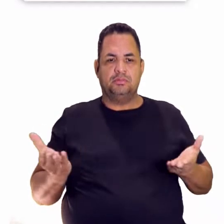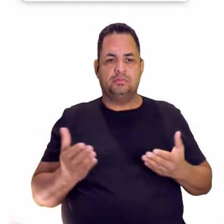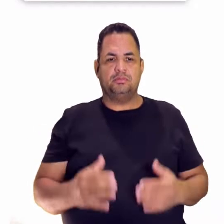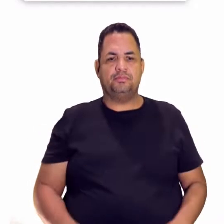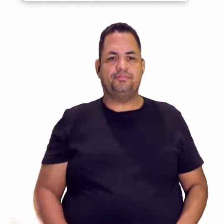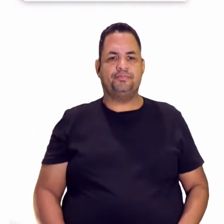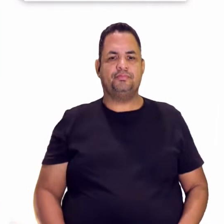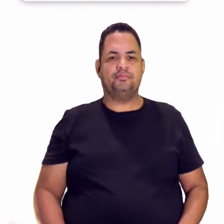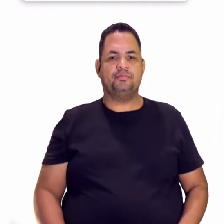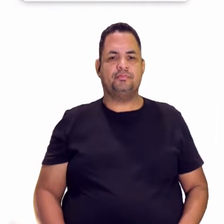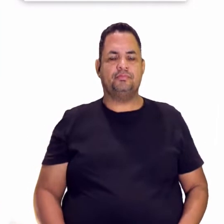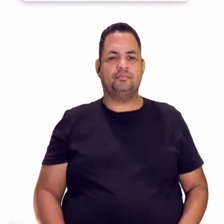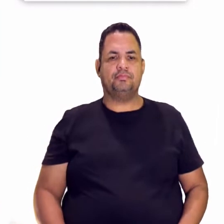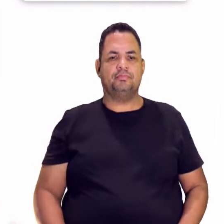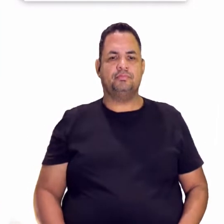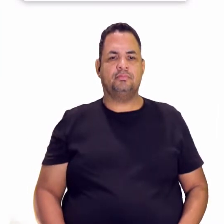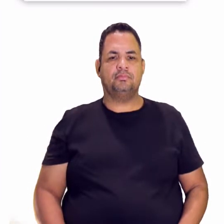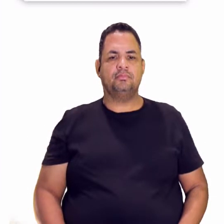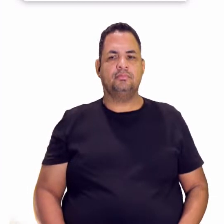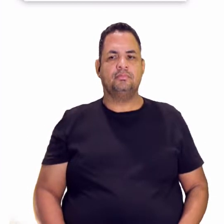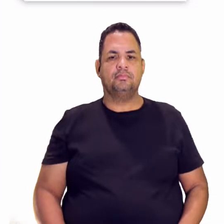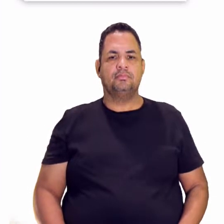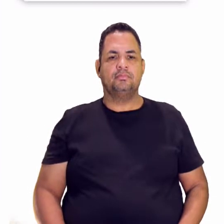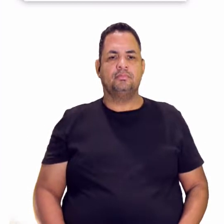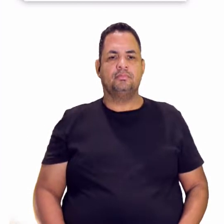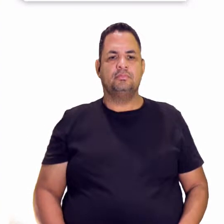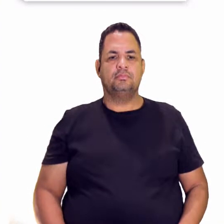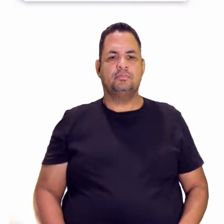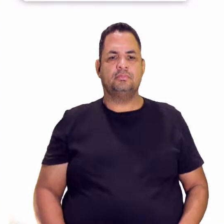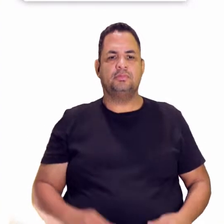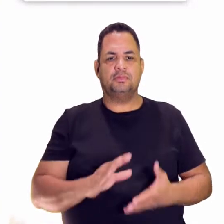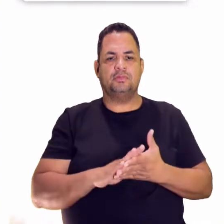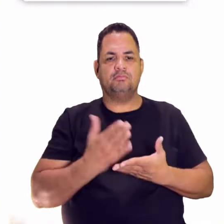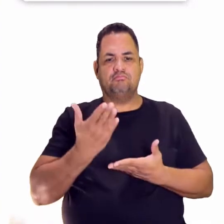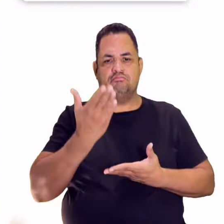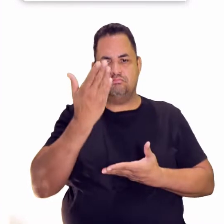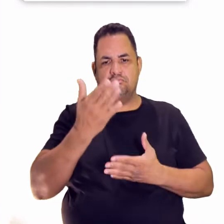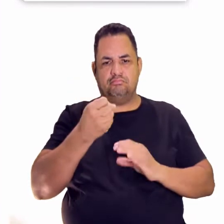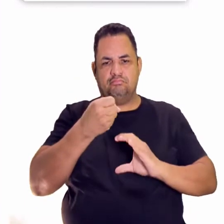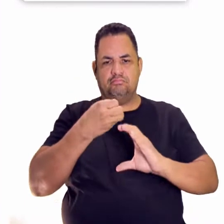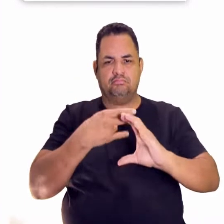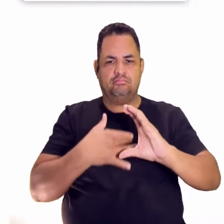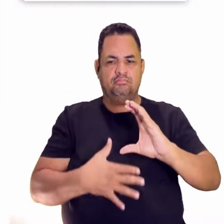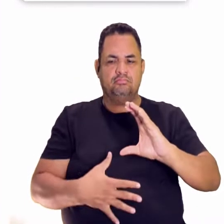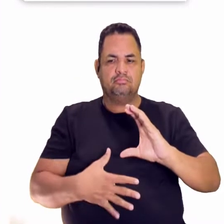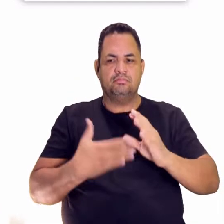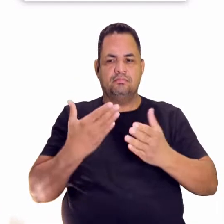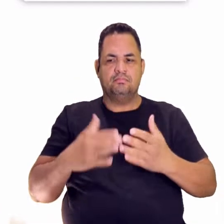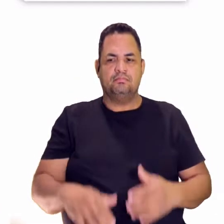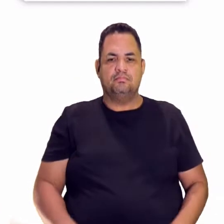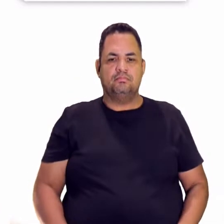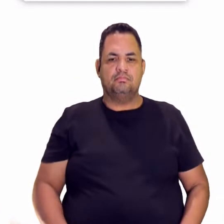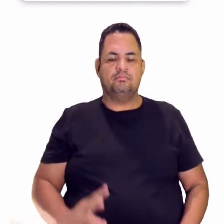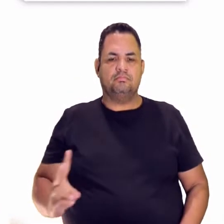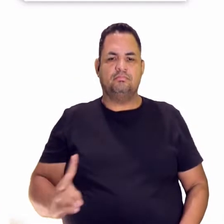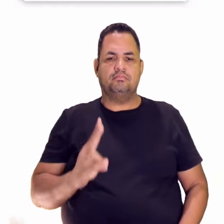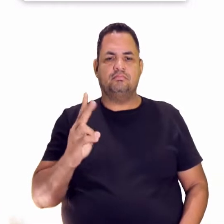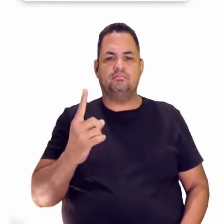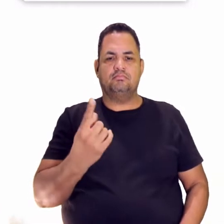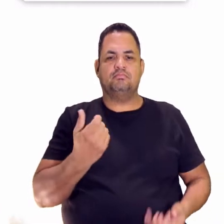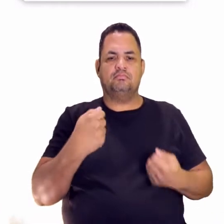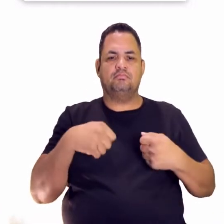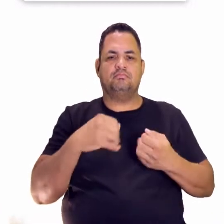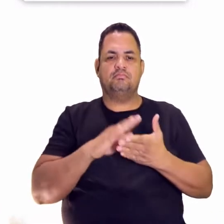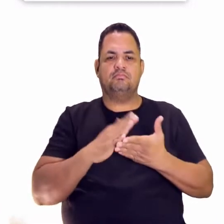ver aqui, são muitas as nuances, são muitas as características, são muitas os valores que a gente